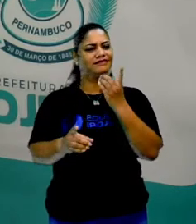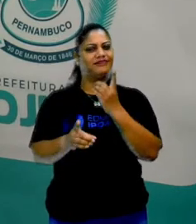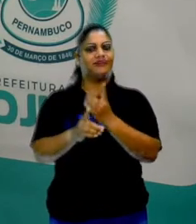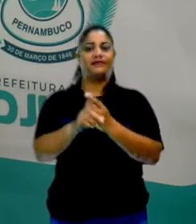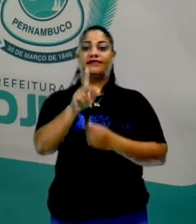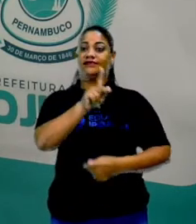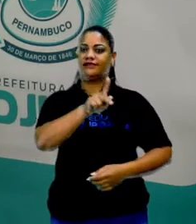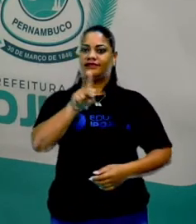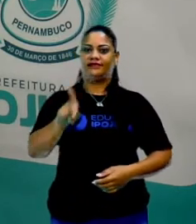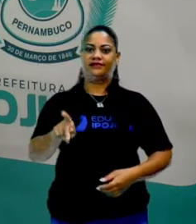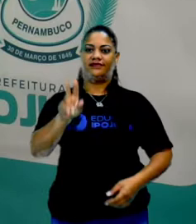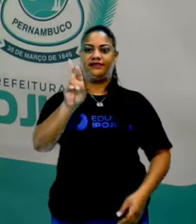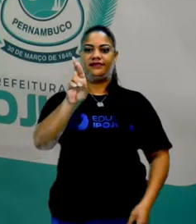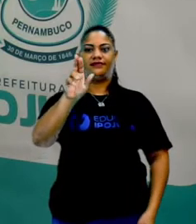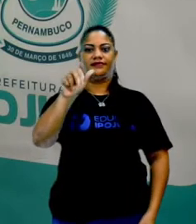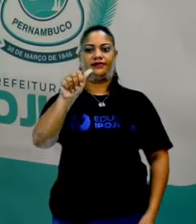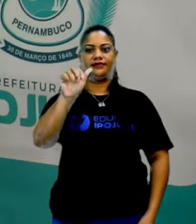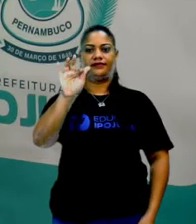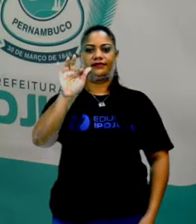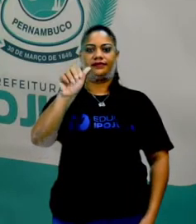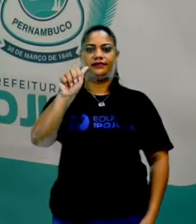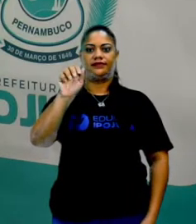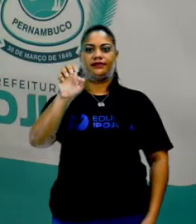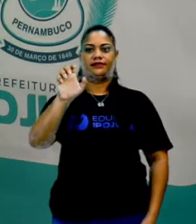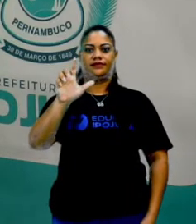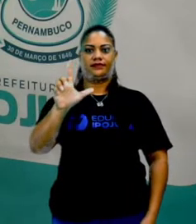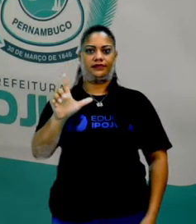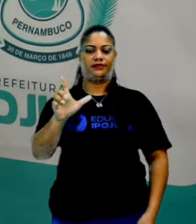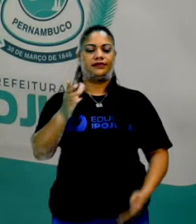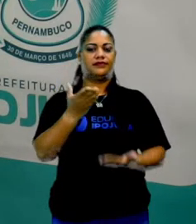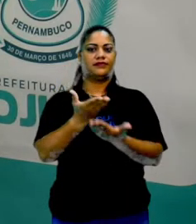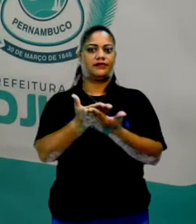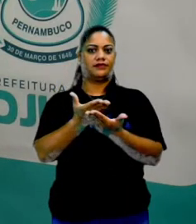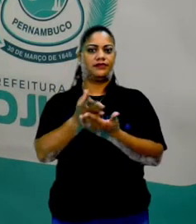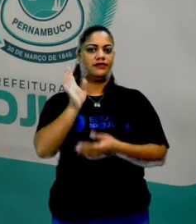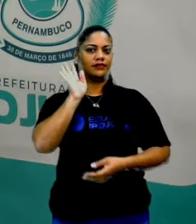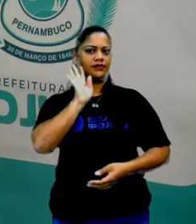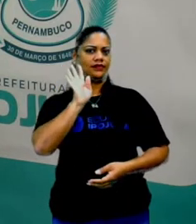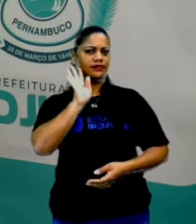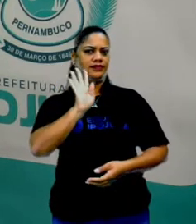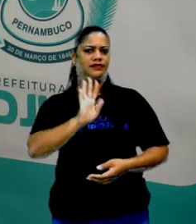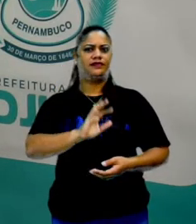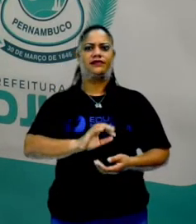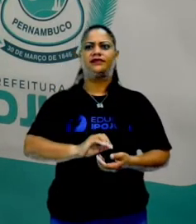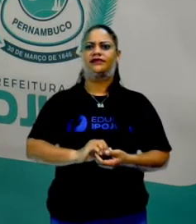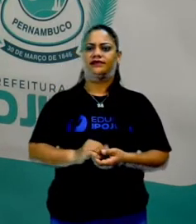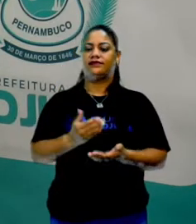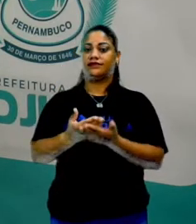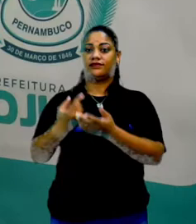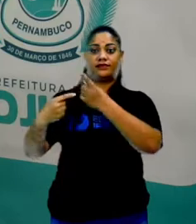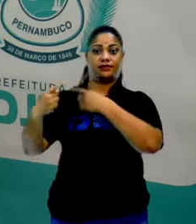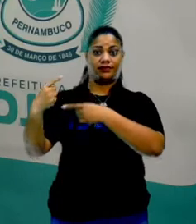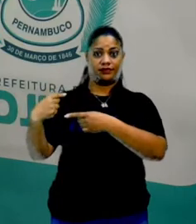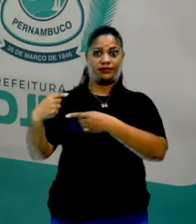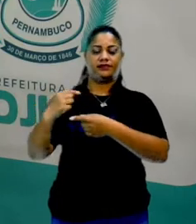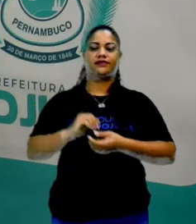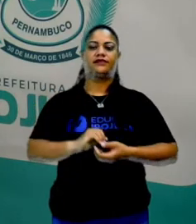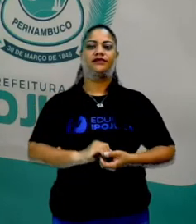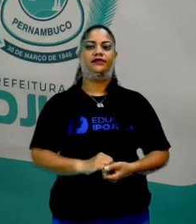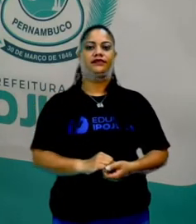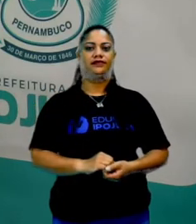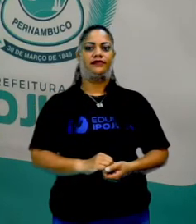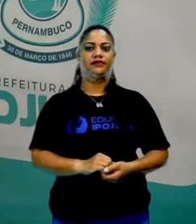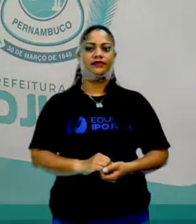Sou o professor Rafael e hoje tem um assunto também super legal e tem tudo a ver com a aula anterior. São